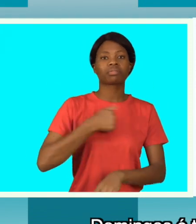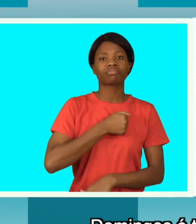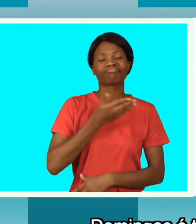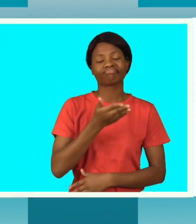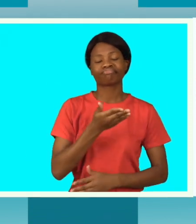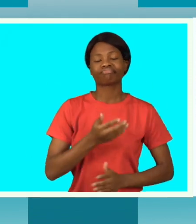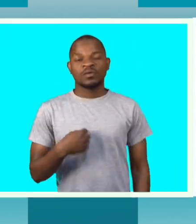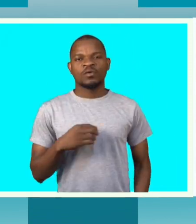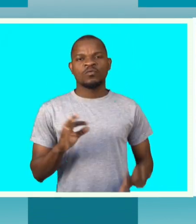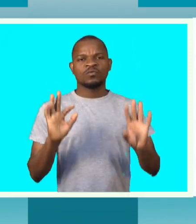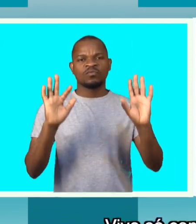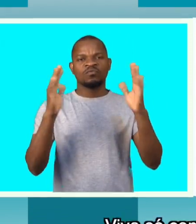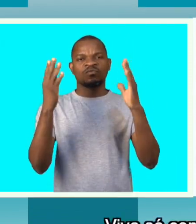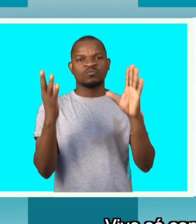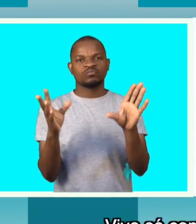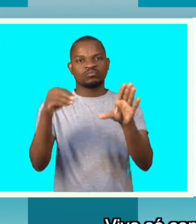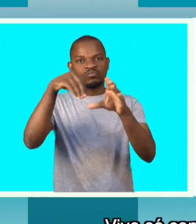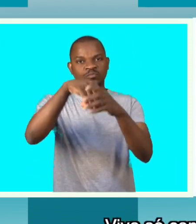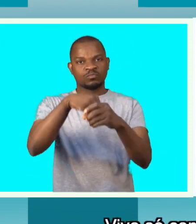conta